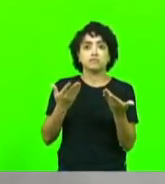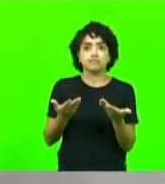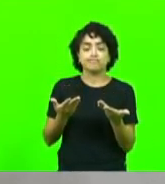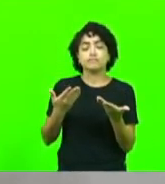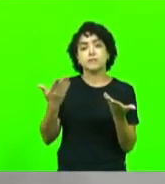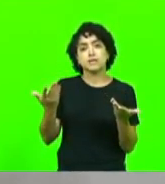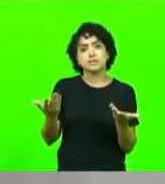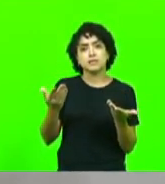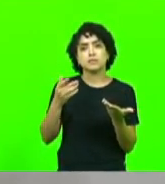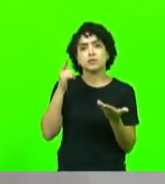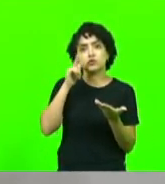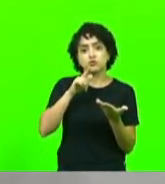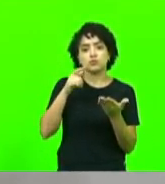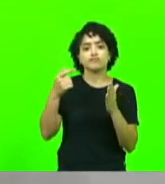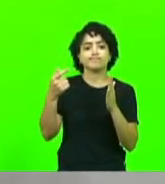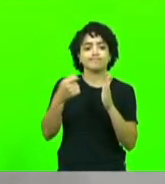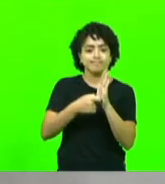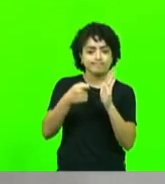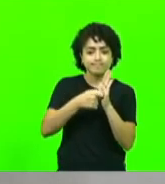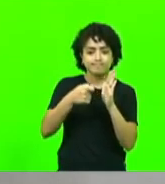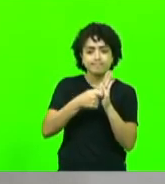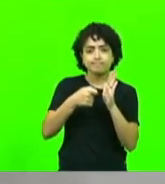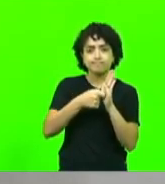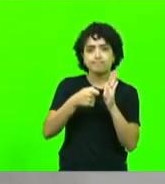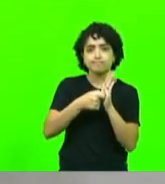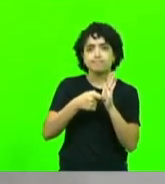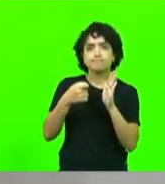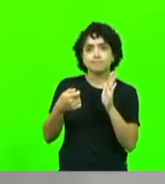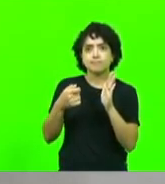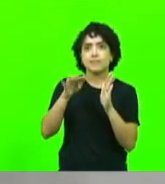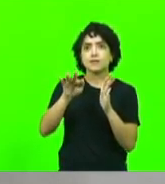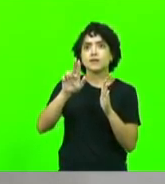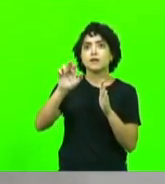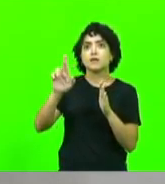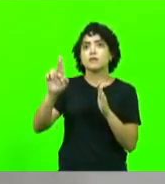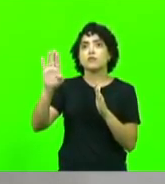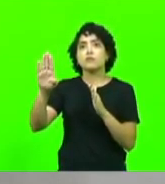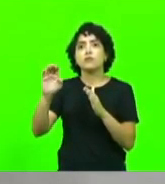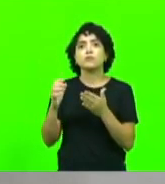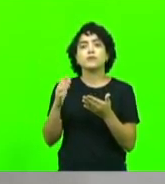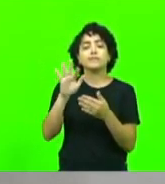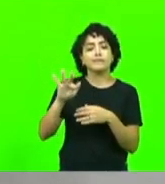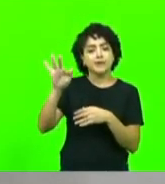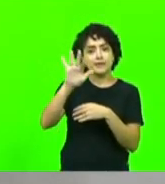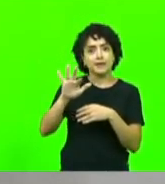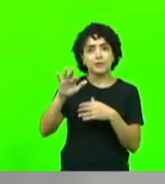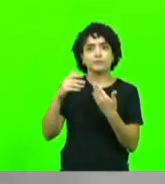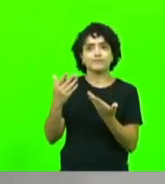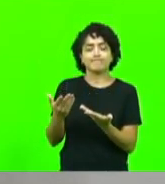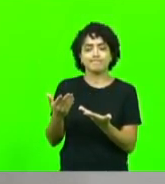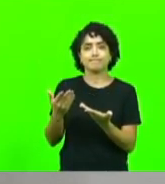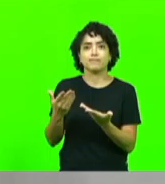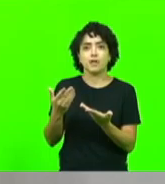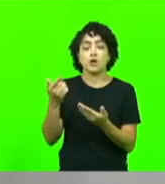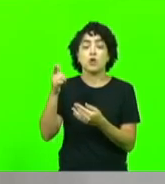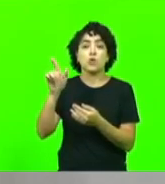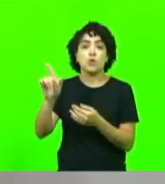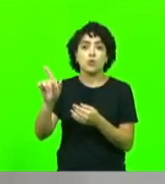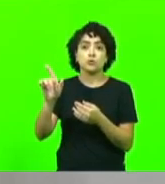gente consegue lutar para que um dia a nossa FURB seja federalizada. Outra situação, eu quero...